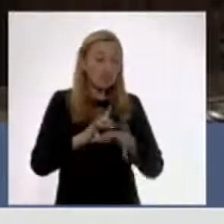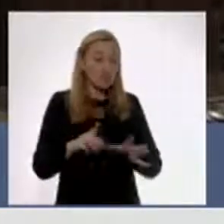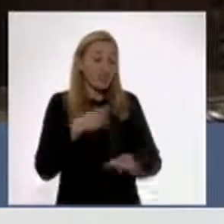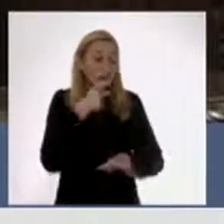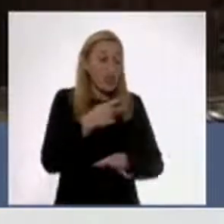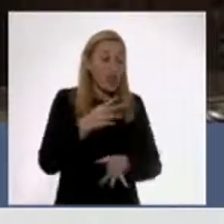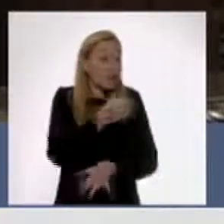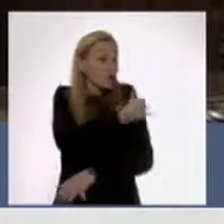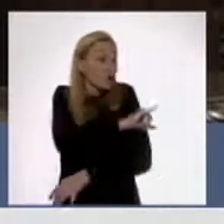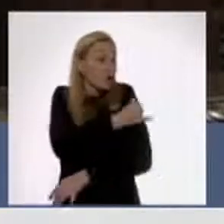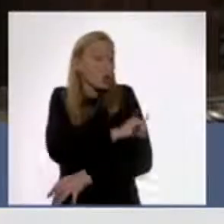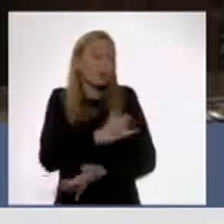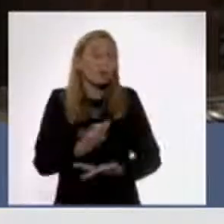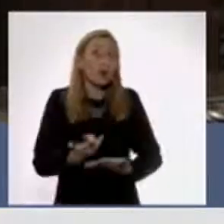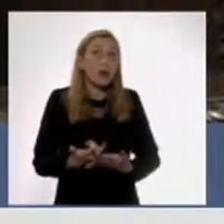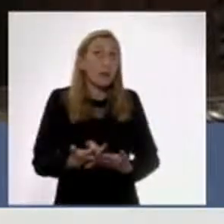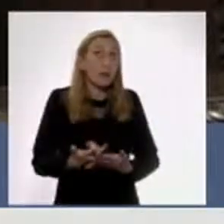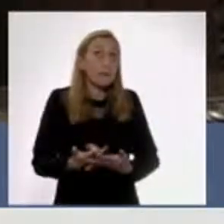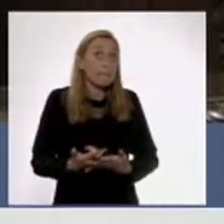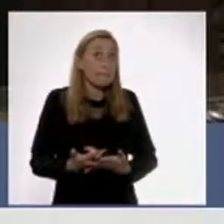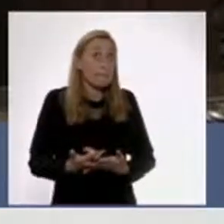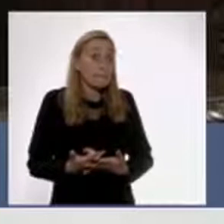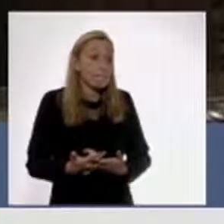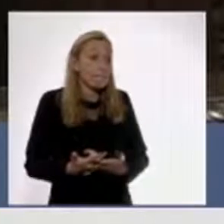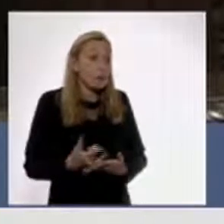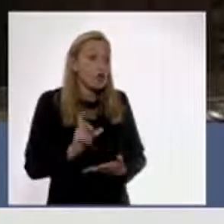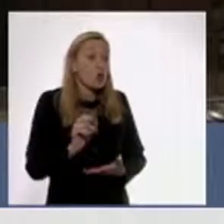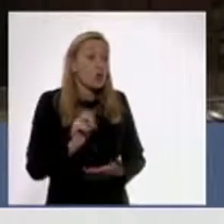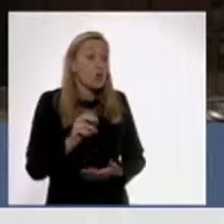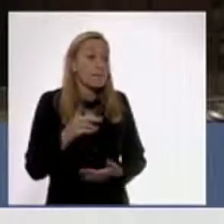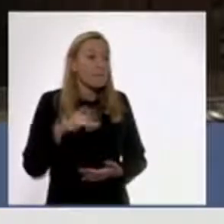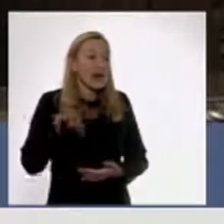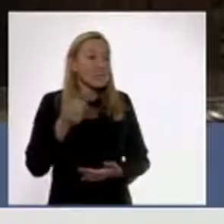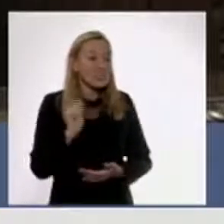Janeiro mantém o que Márcia Leite,